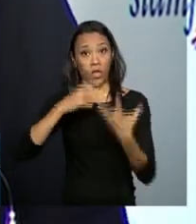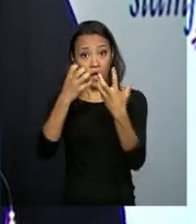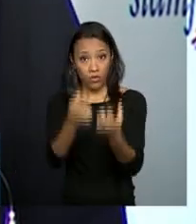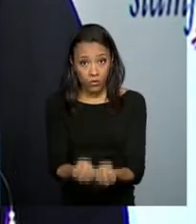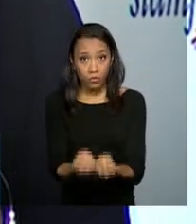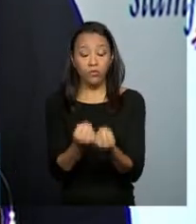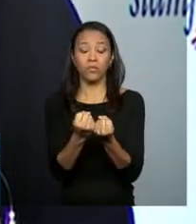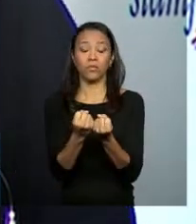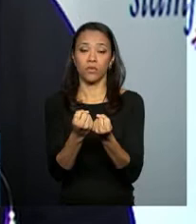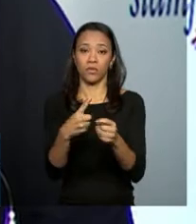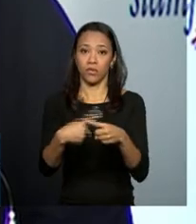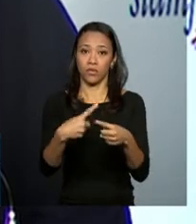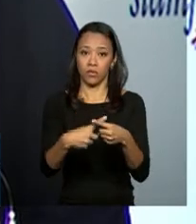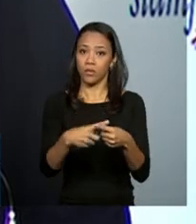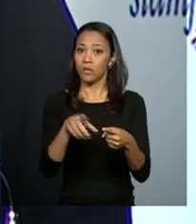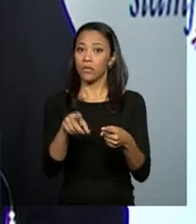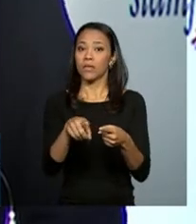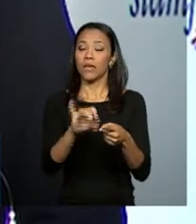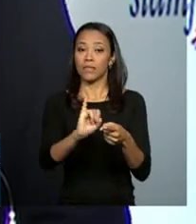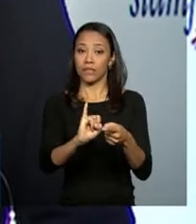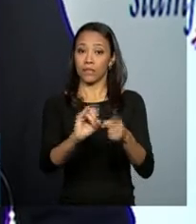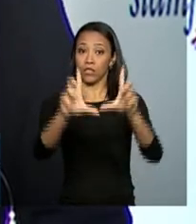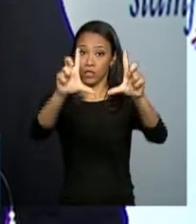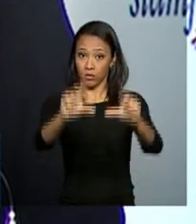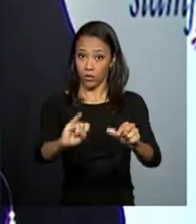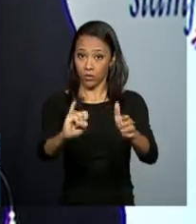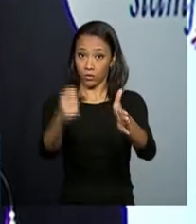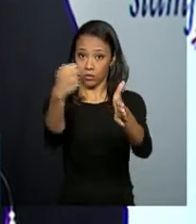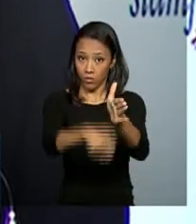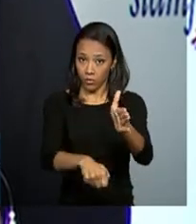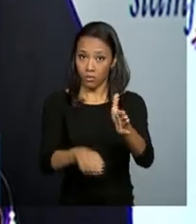desoneração e subsídios fundamentalmente.